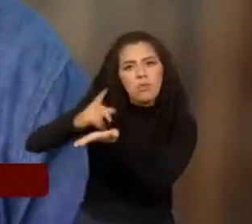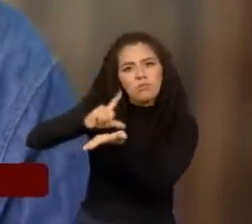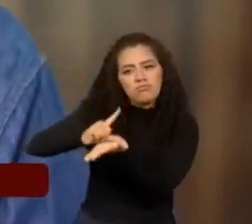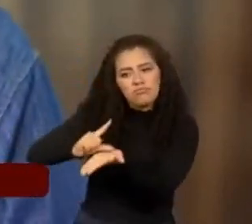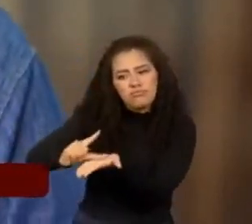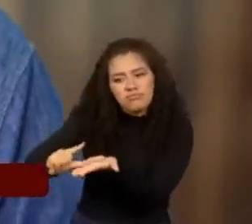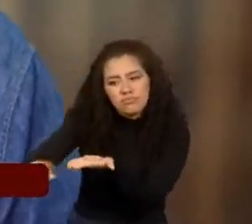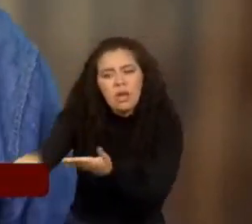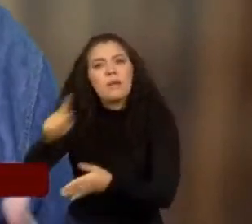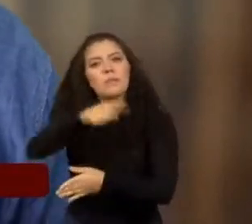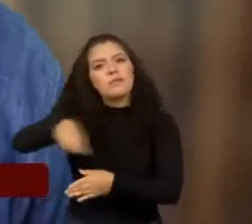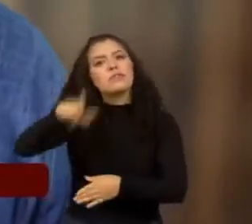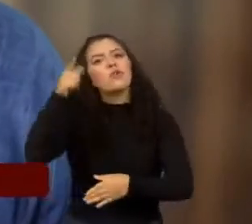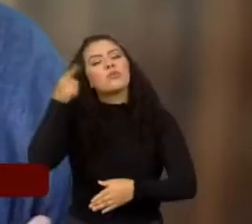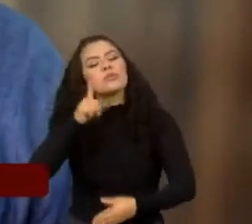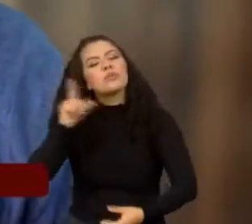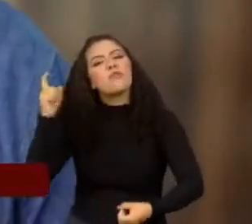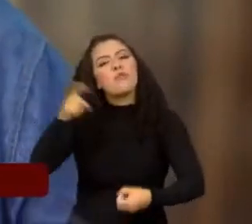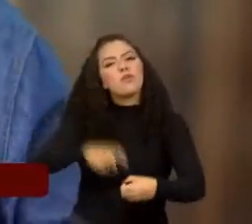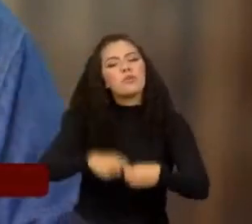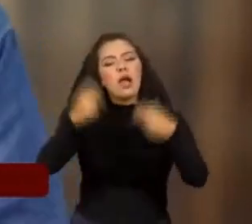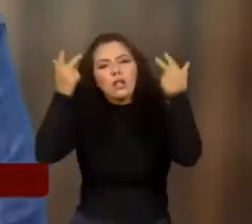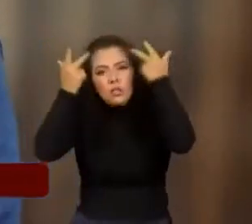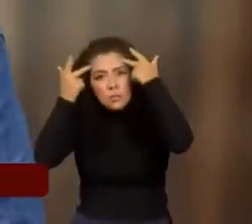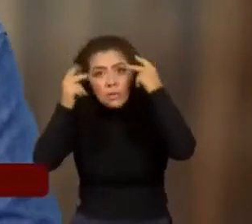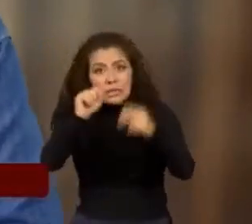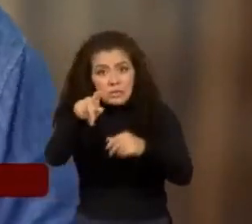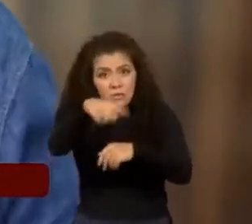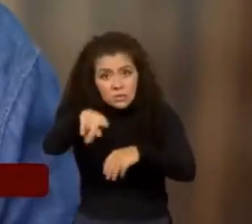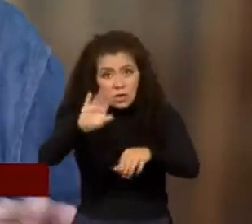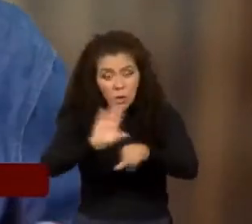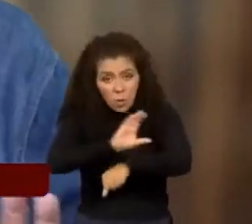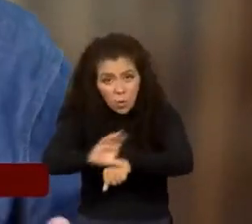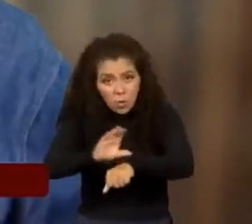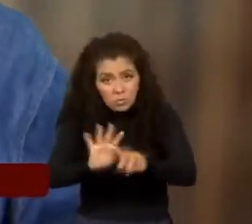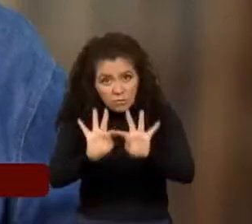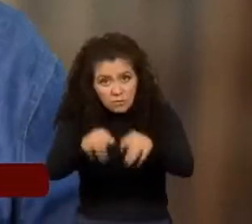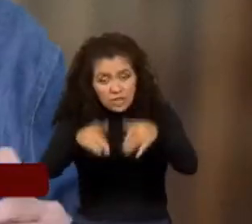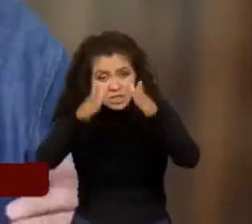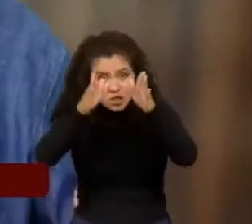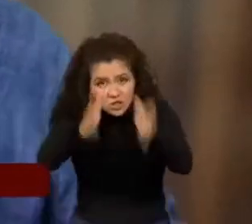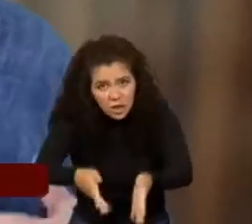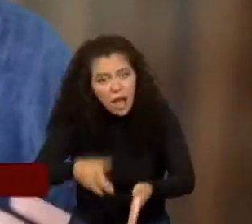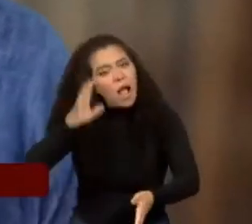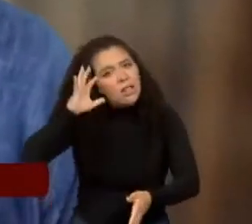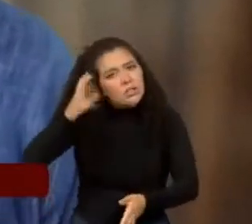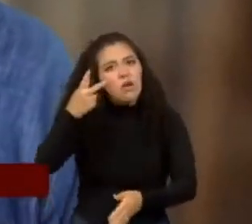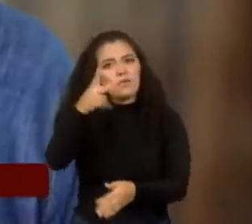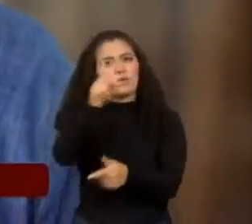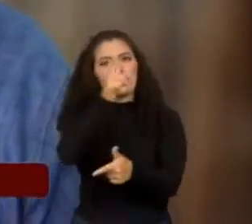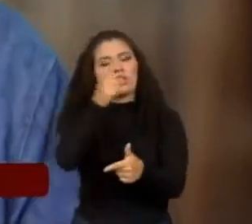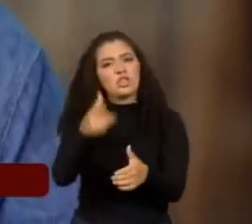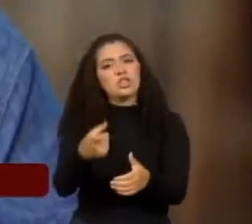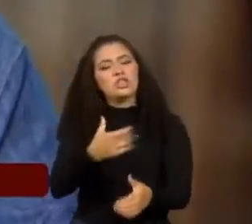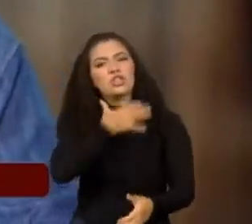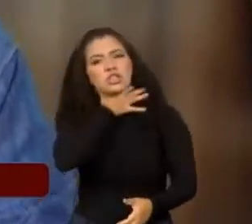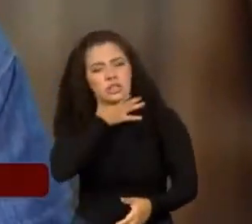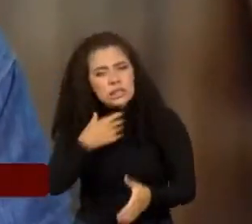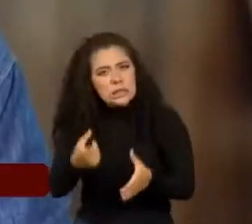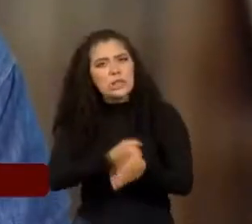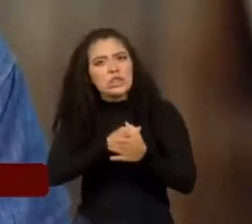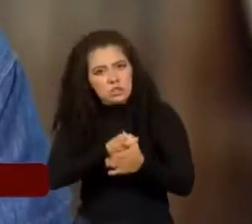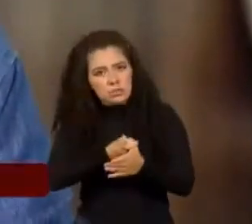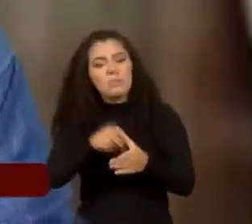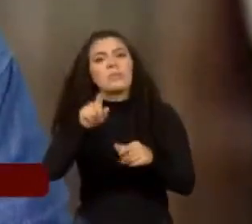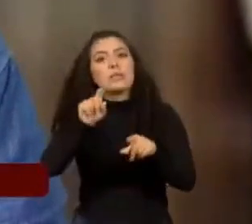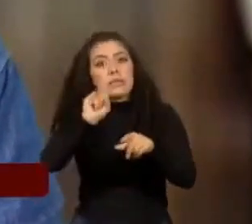voltar à normalidade. Se já terminou o curso, pagar a sua dívida, resolver a sua dívida, se vai continuar estudando,